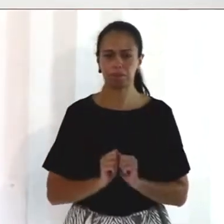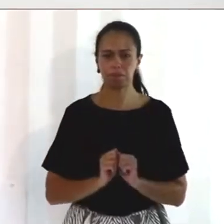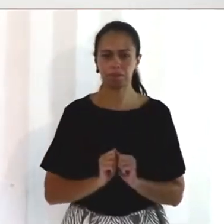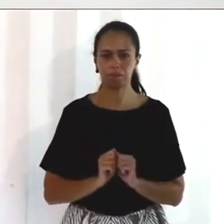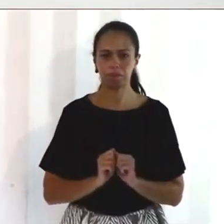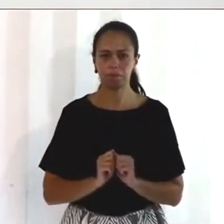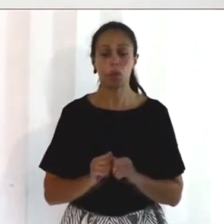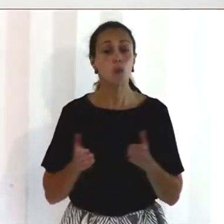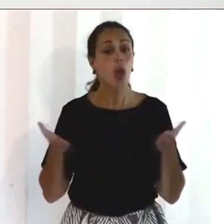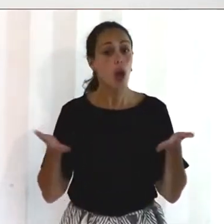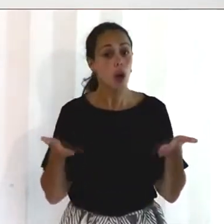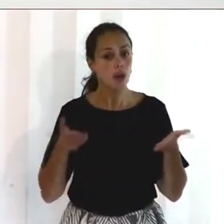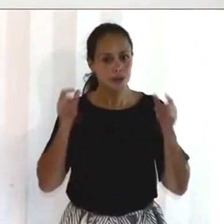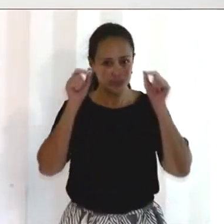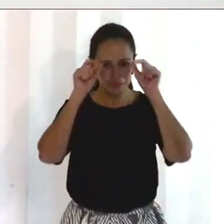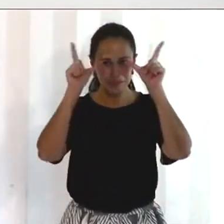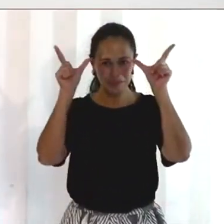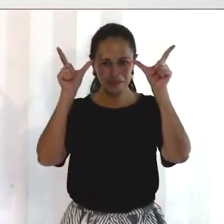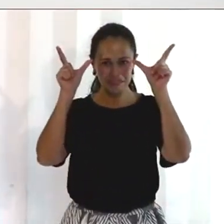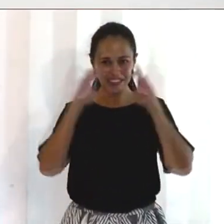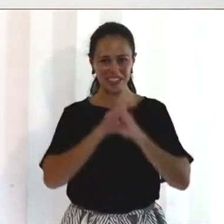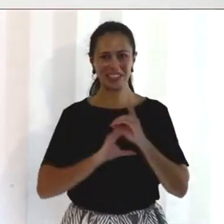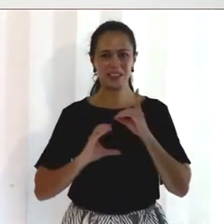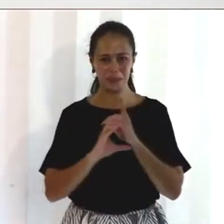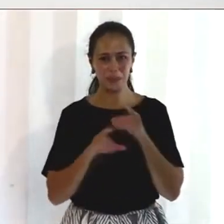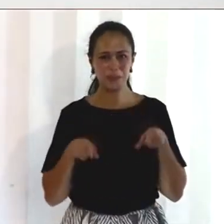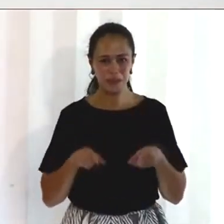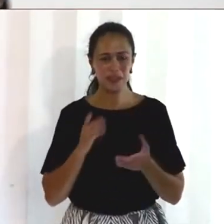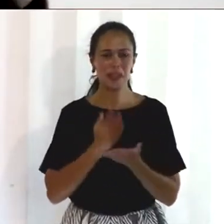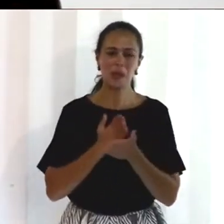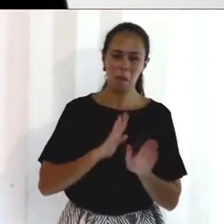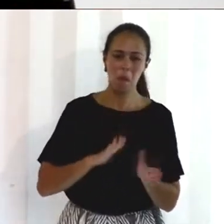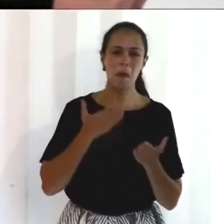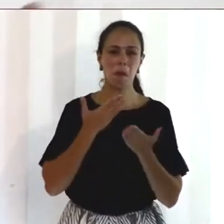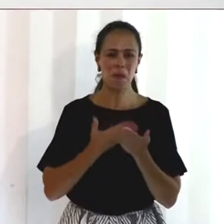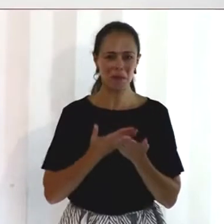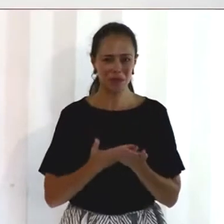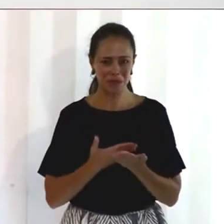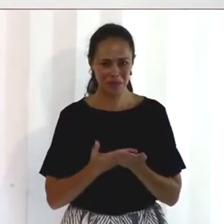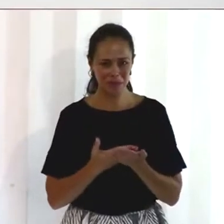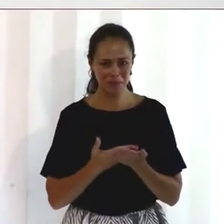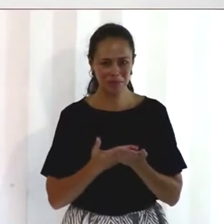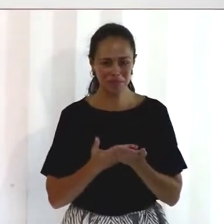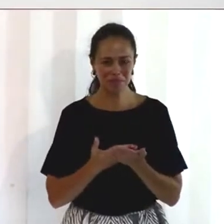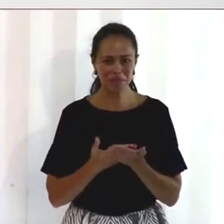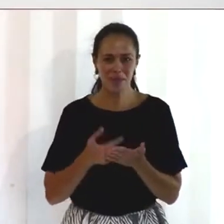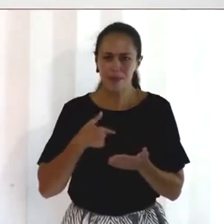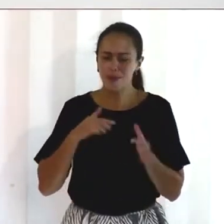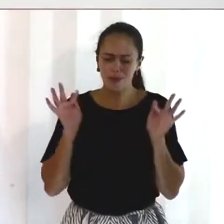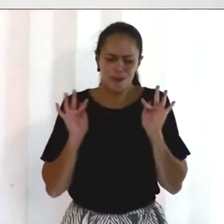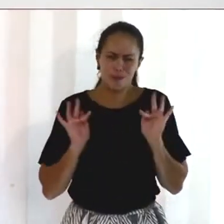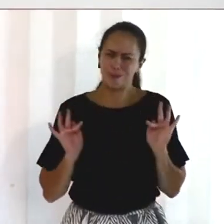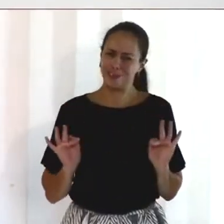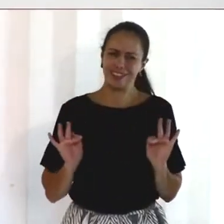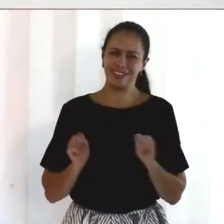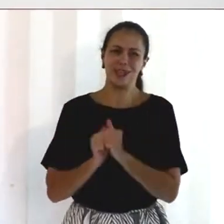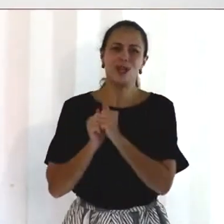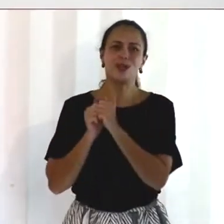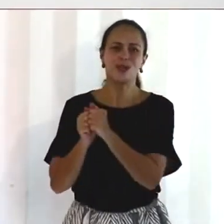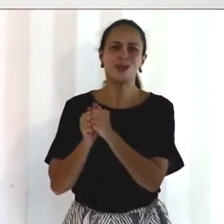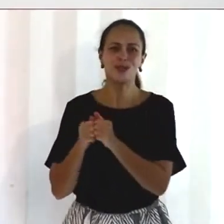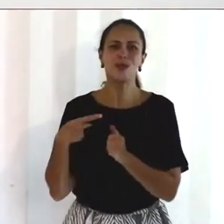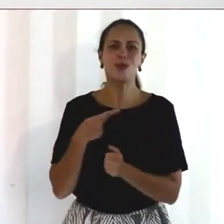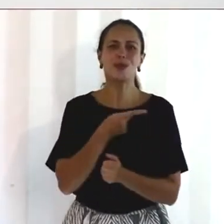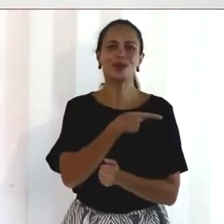as pregações dos nossos irmãos pastores. Eu sou muito agradecido e feliz por caminhar com esses homens de Deus. Reverendo